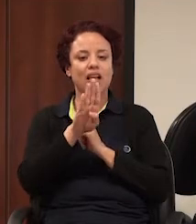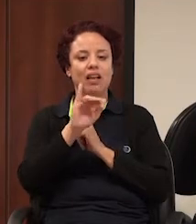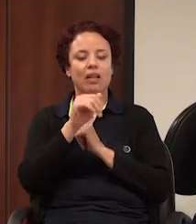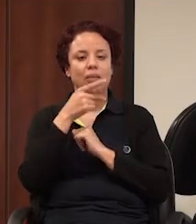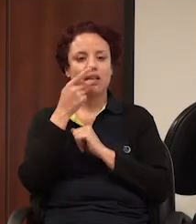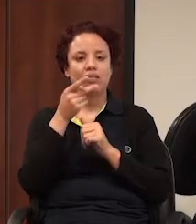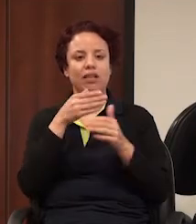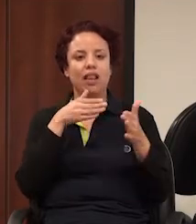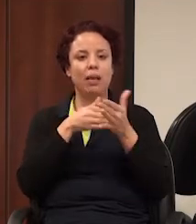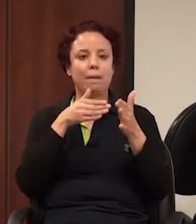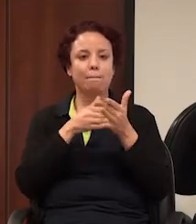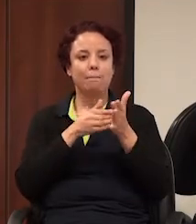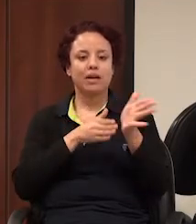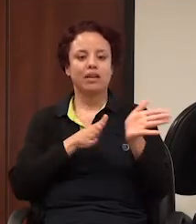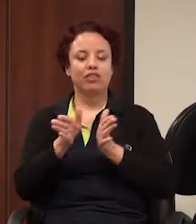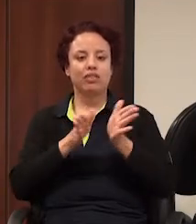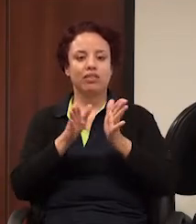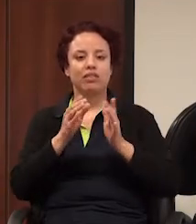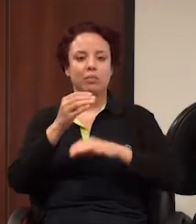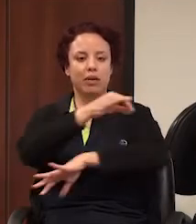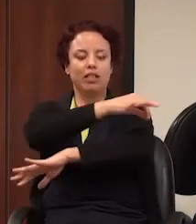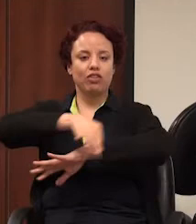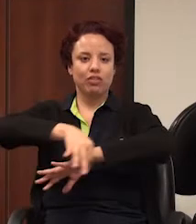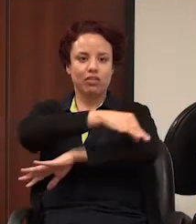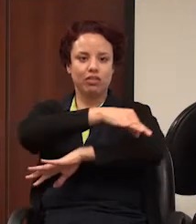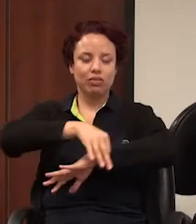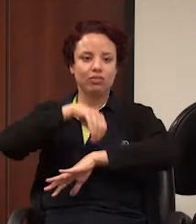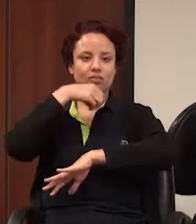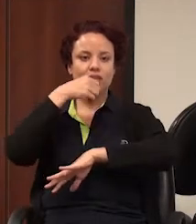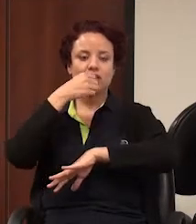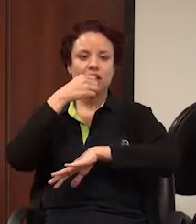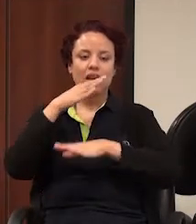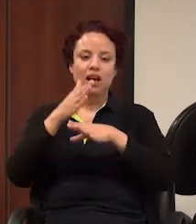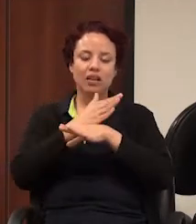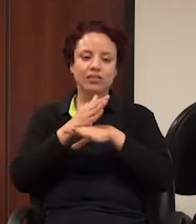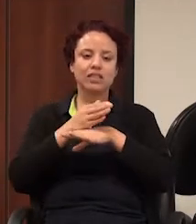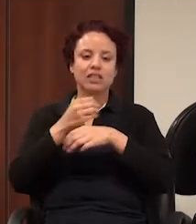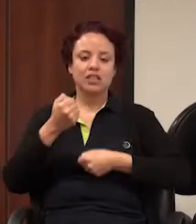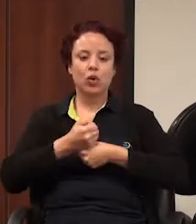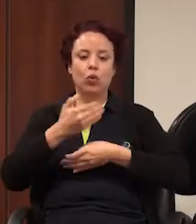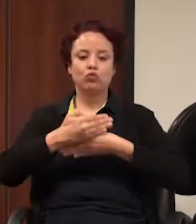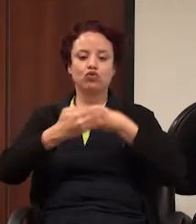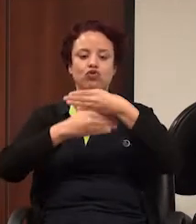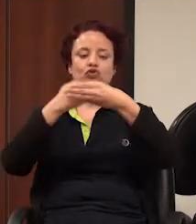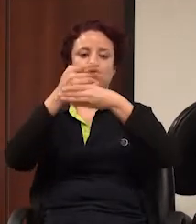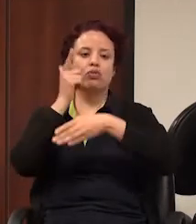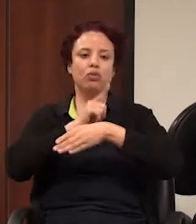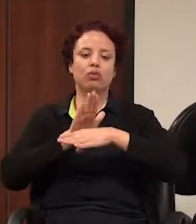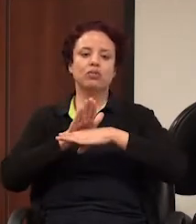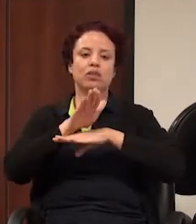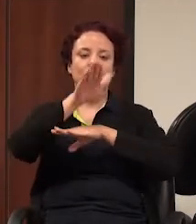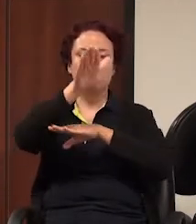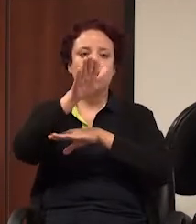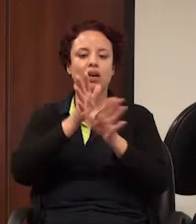à barreira arquitetônica, talvez é com boa vontade, alguns tijolos, um cimento, a gente consegue construir uma rampa, fazer